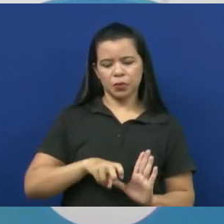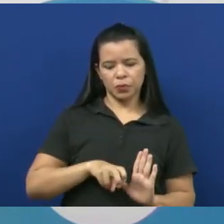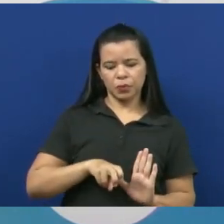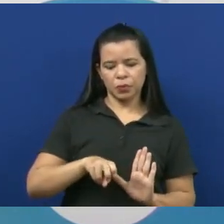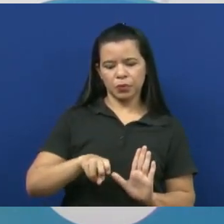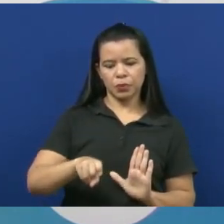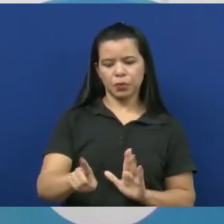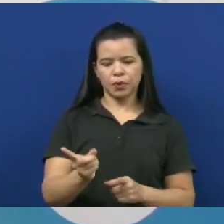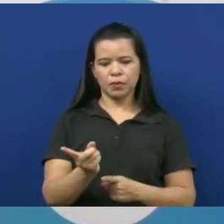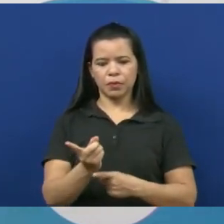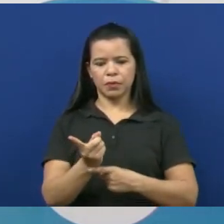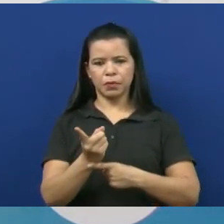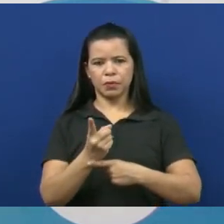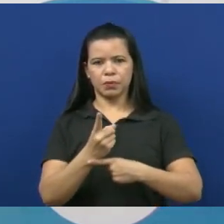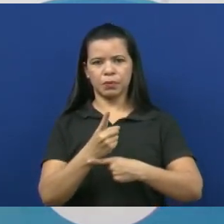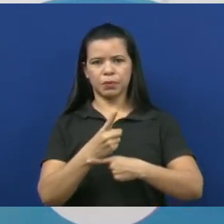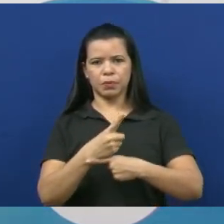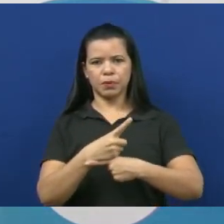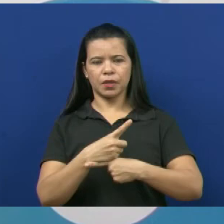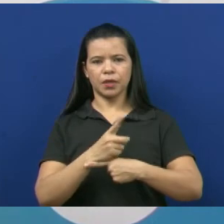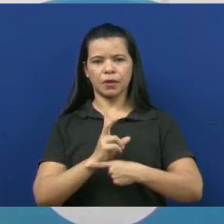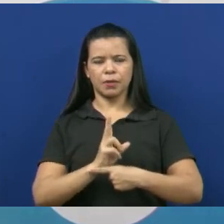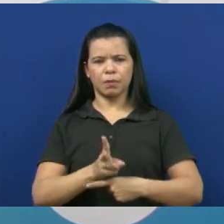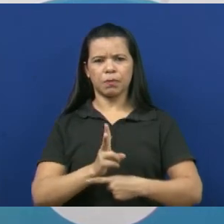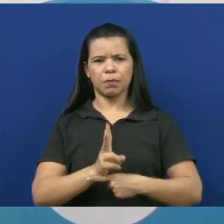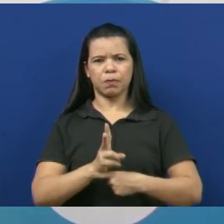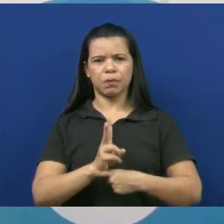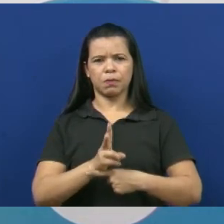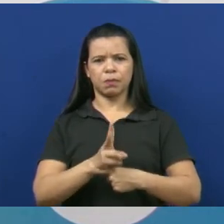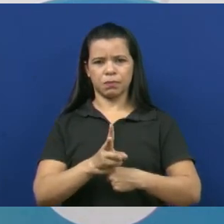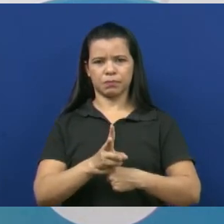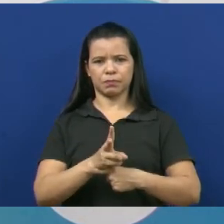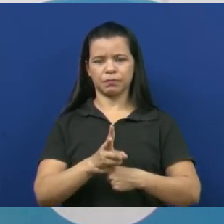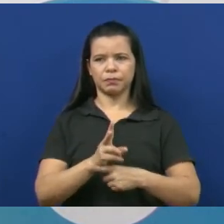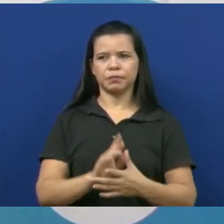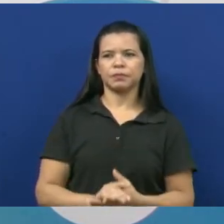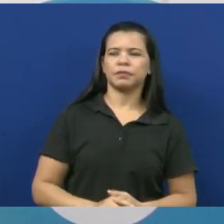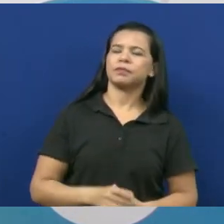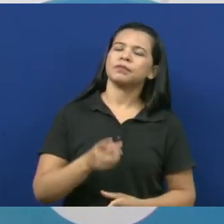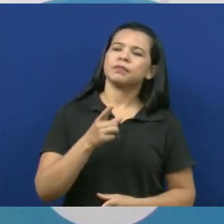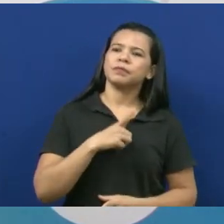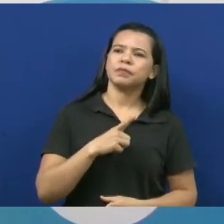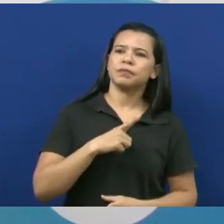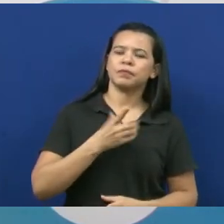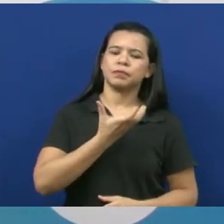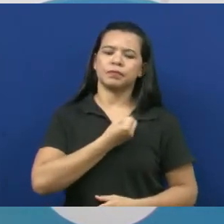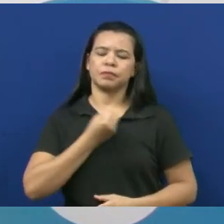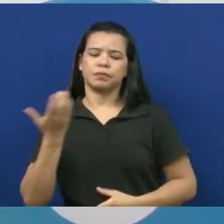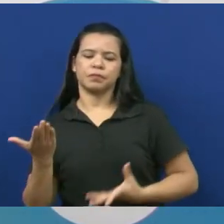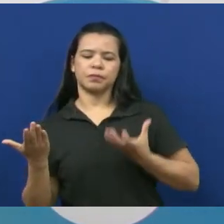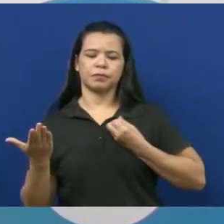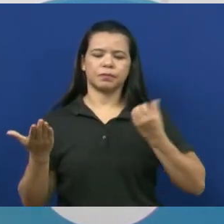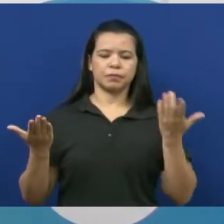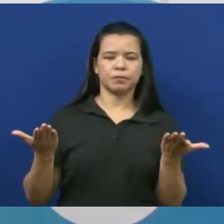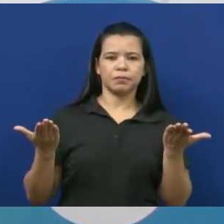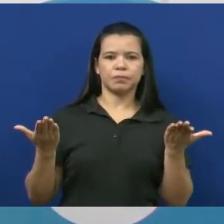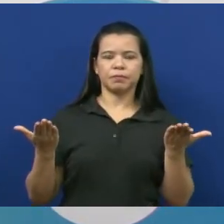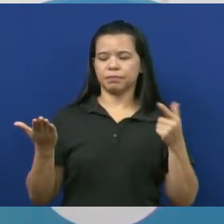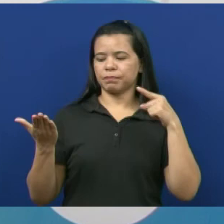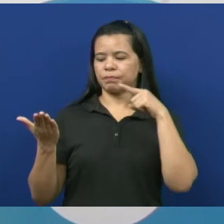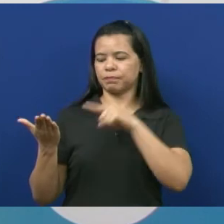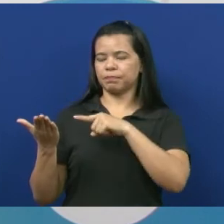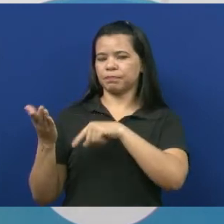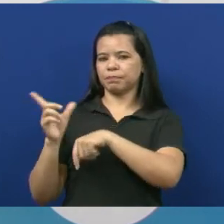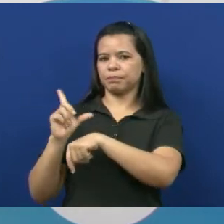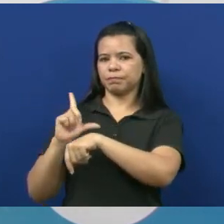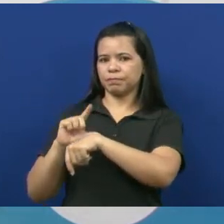pode usar como exemplo. Então nós temos duas grandezas aí que eu posso relacionar nesse meu fenômeno. Eu tenho a grandeza tempo, né,